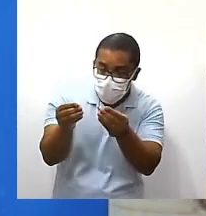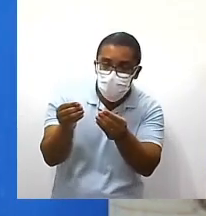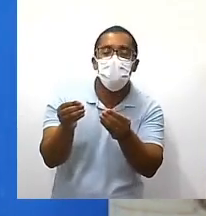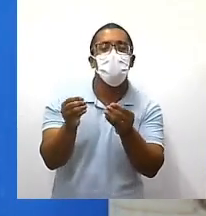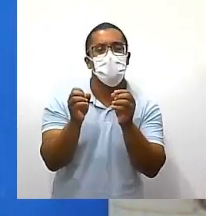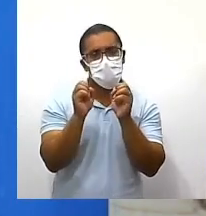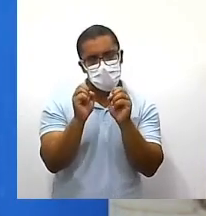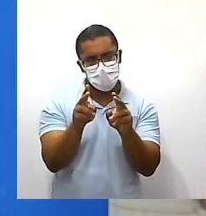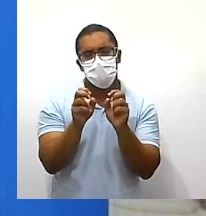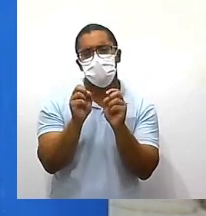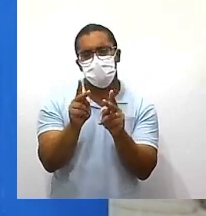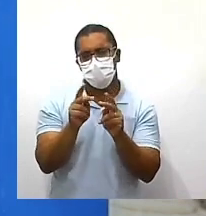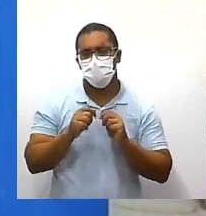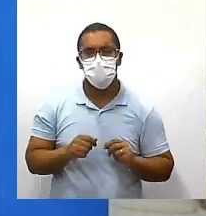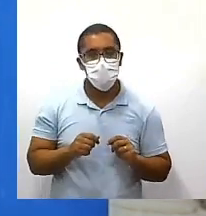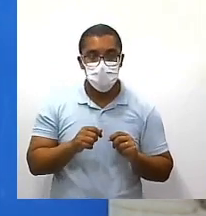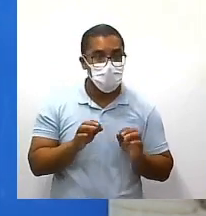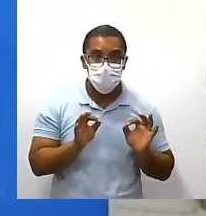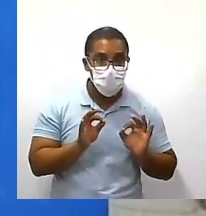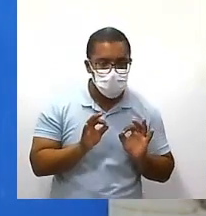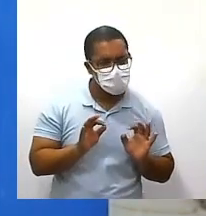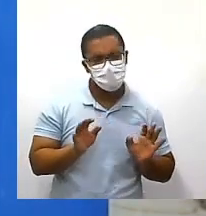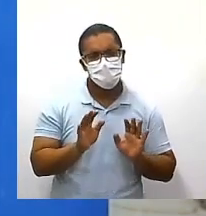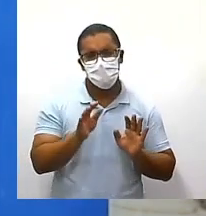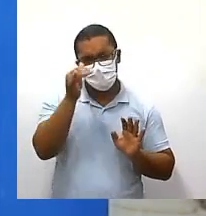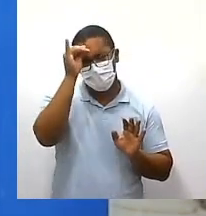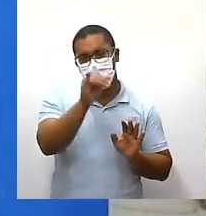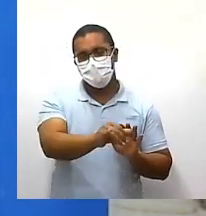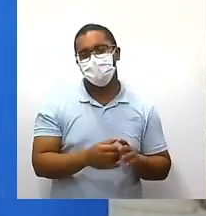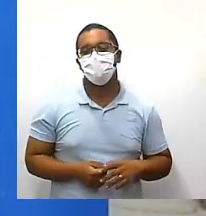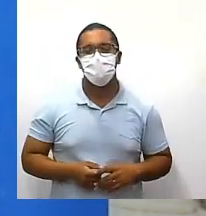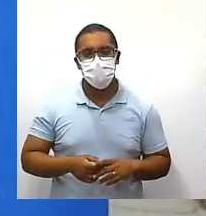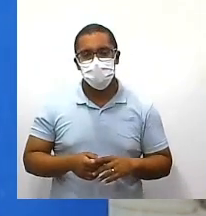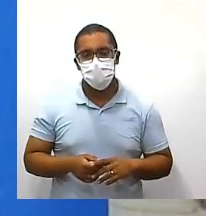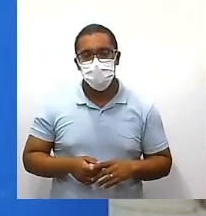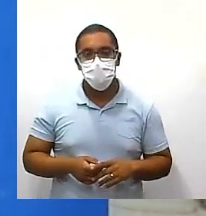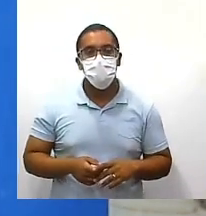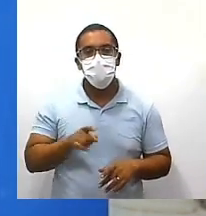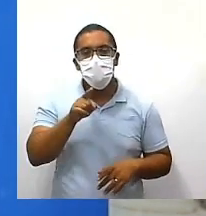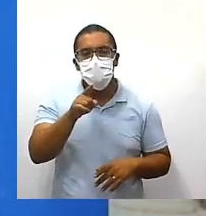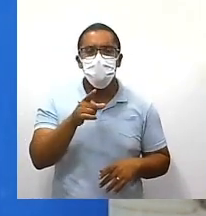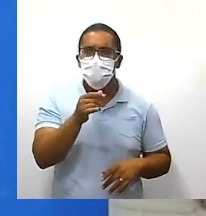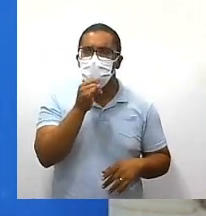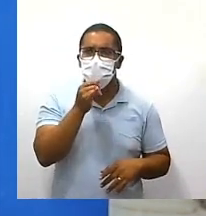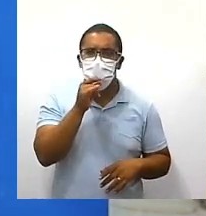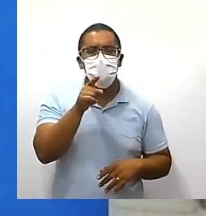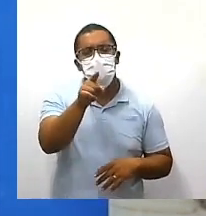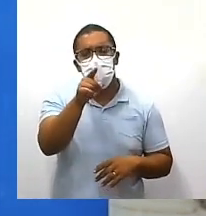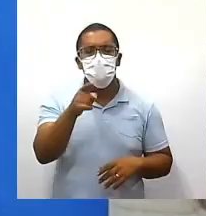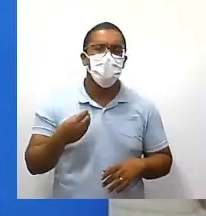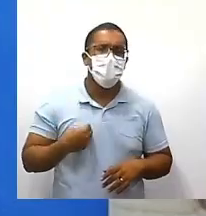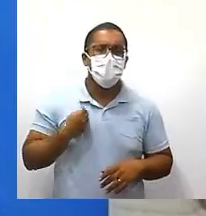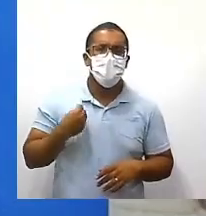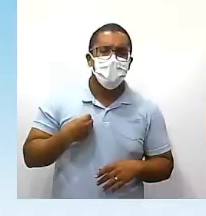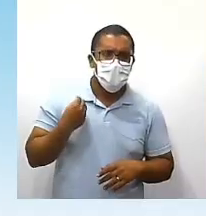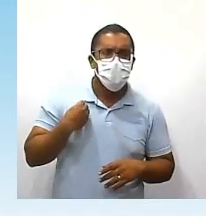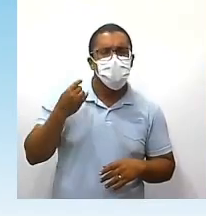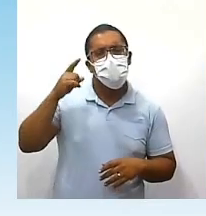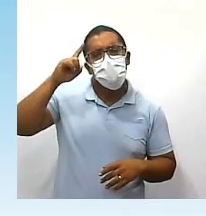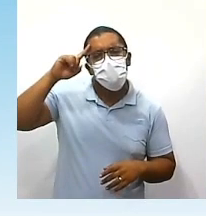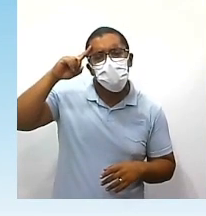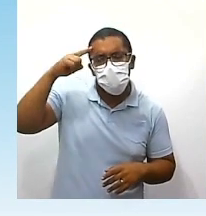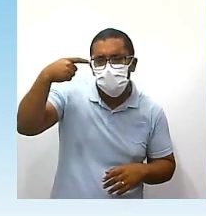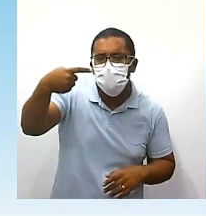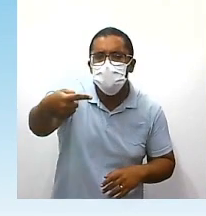das drogas ela passa a impossibilitar a realização de atividades que são